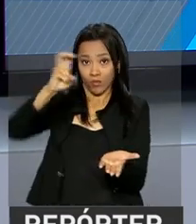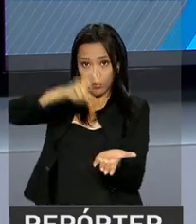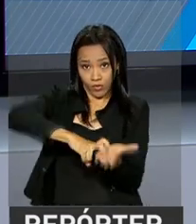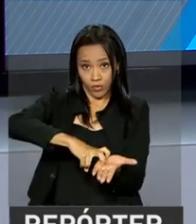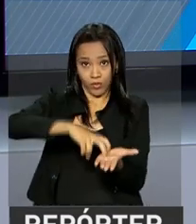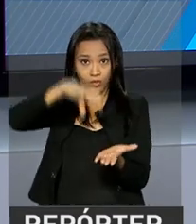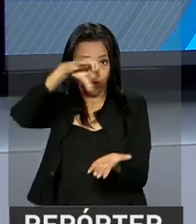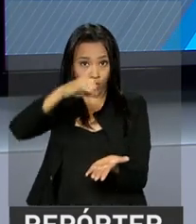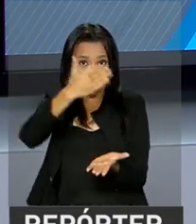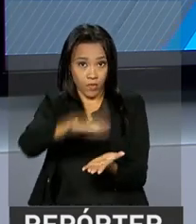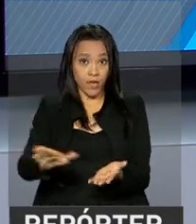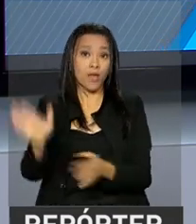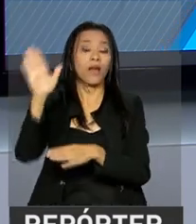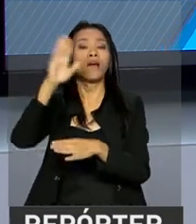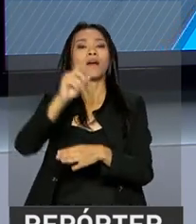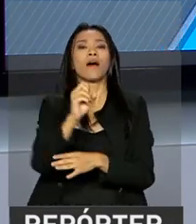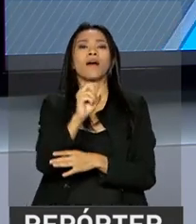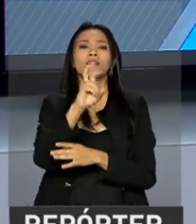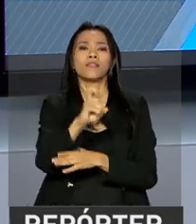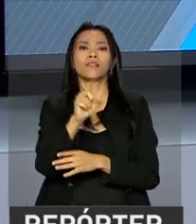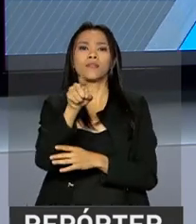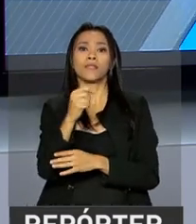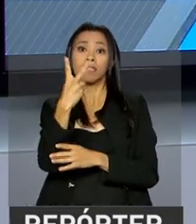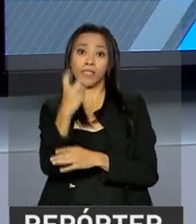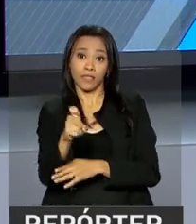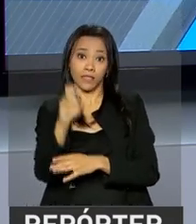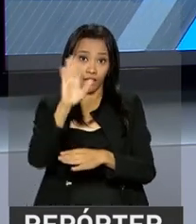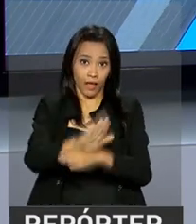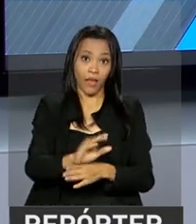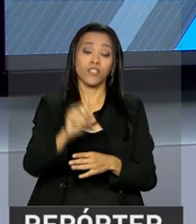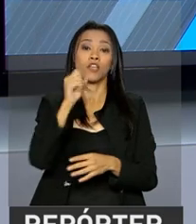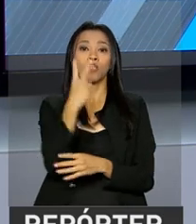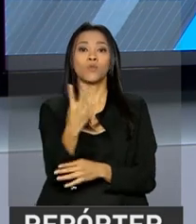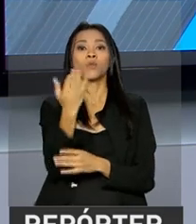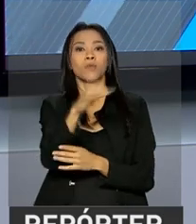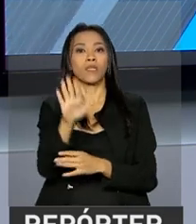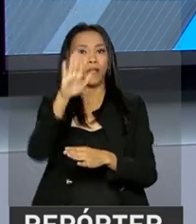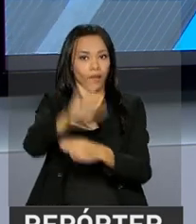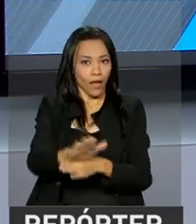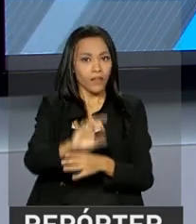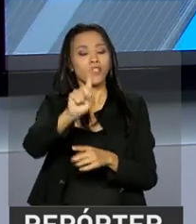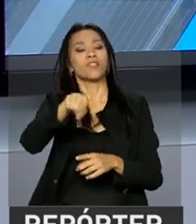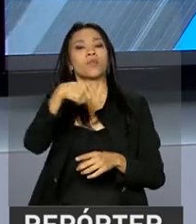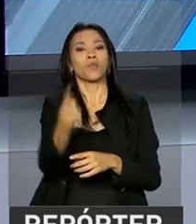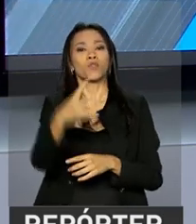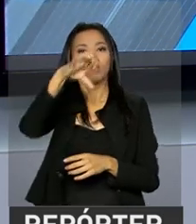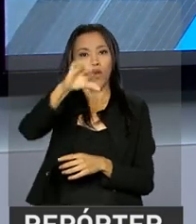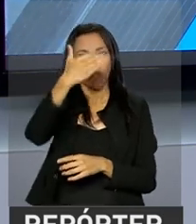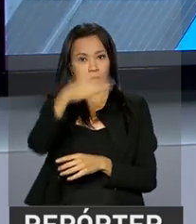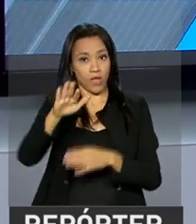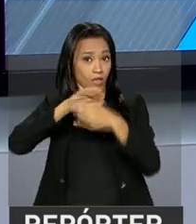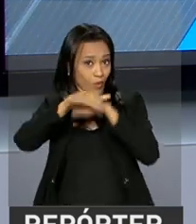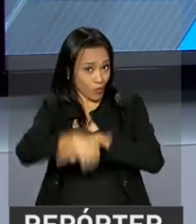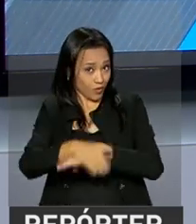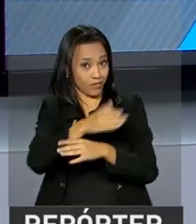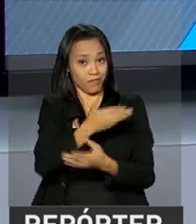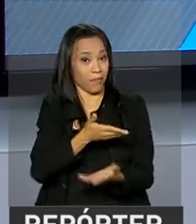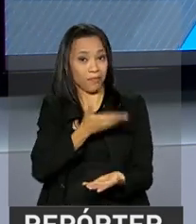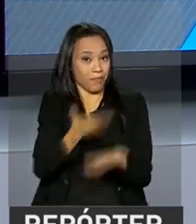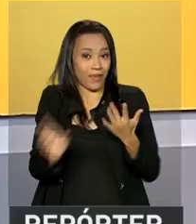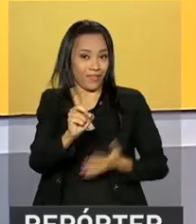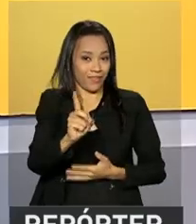manhã, às 5:15 da tarde, às 2:30 da tarde e às 9:30 da noite. Não tem motivo para